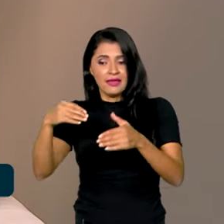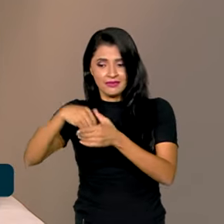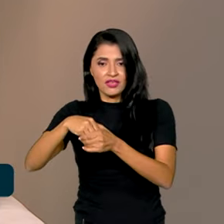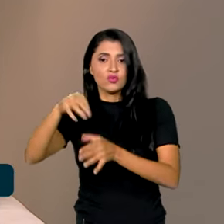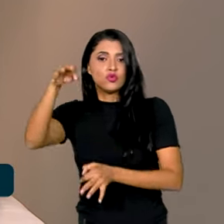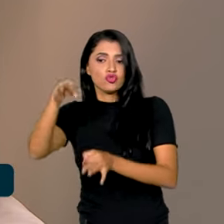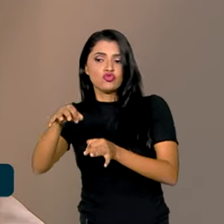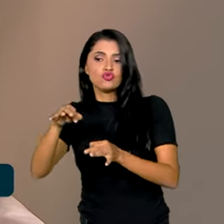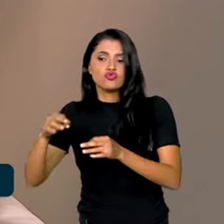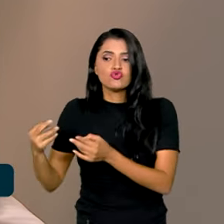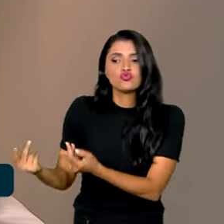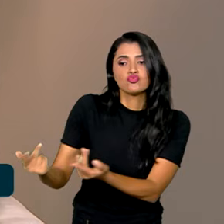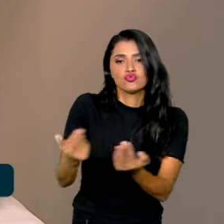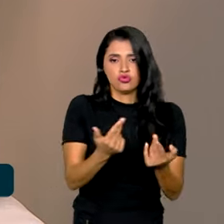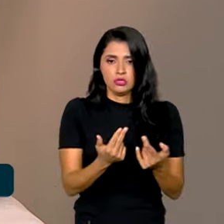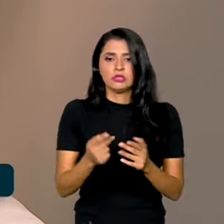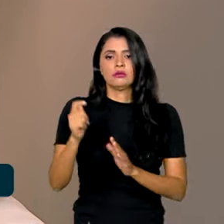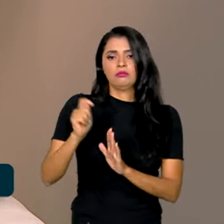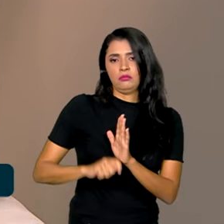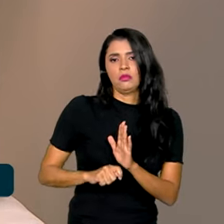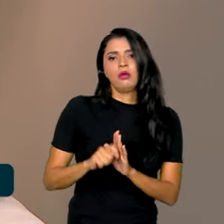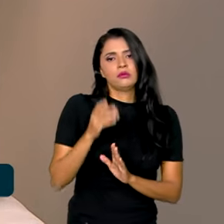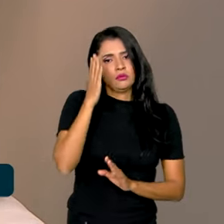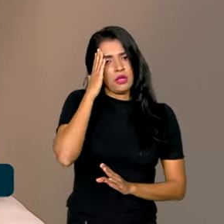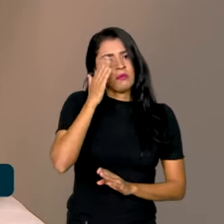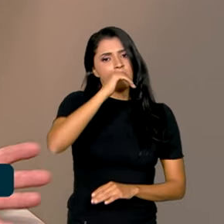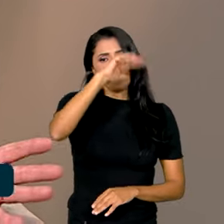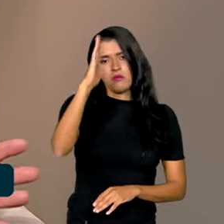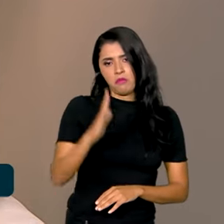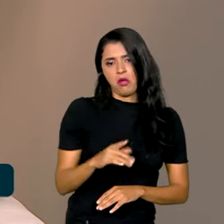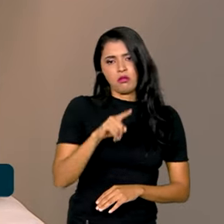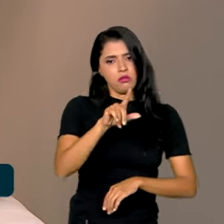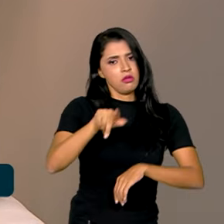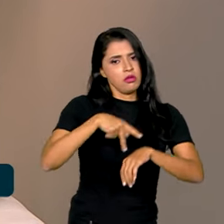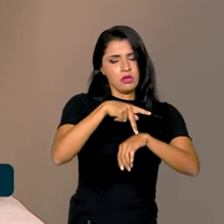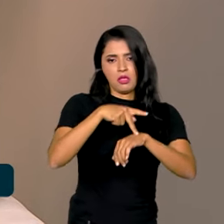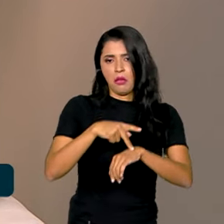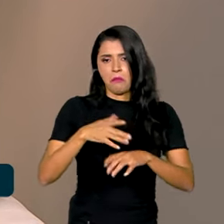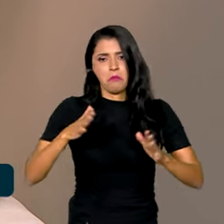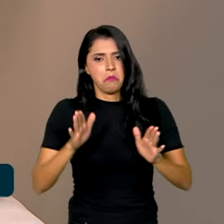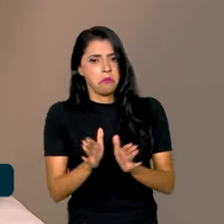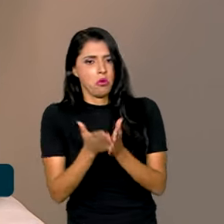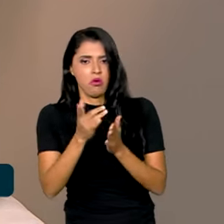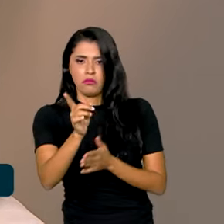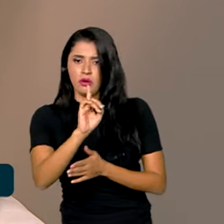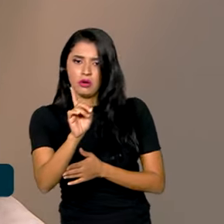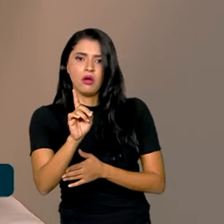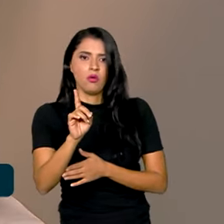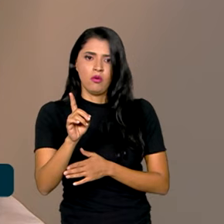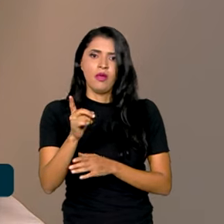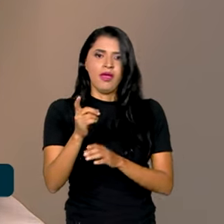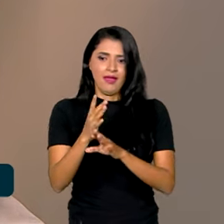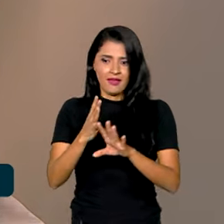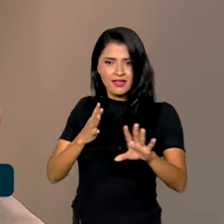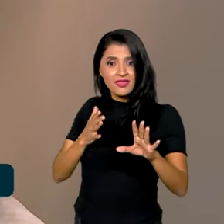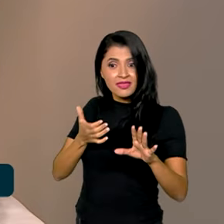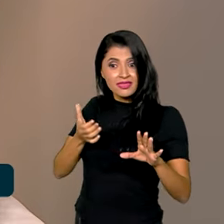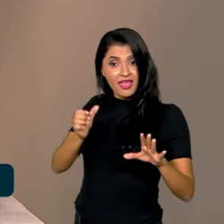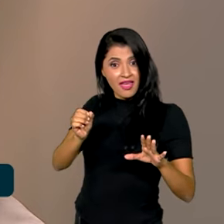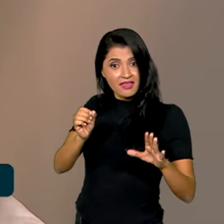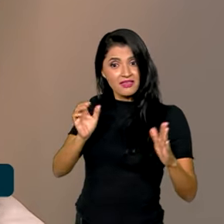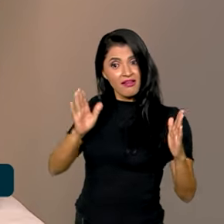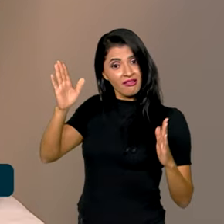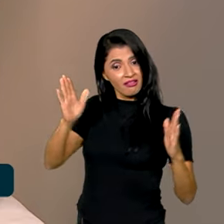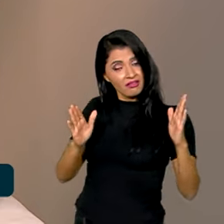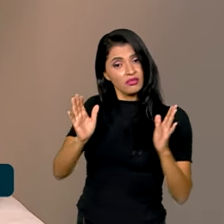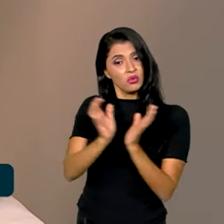porque o país não é um país pobre, a gente sabe disso, o país está entre os 10 maiores do mundo. Então, o problema é exatamente fazer leis mais transparentes,